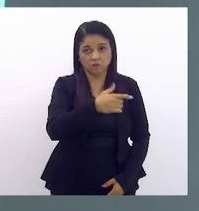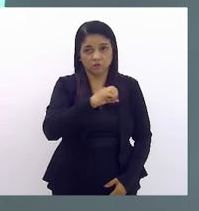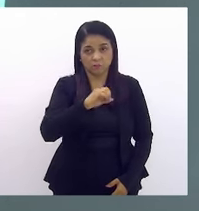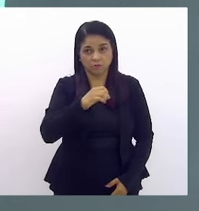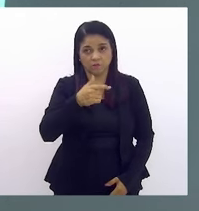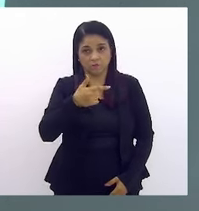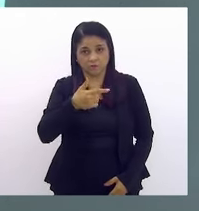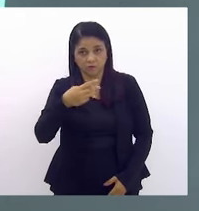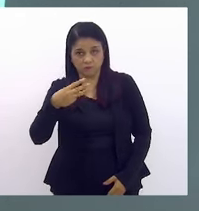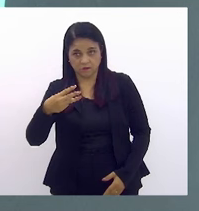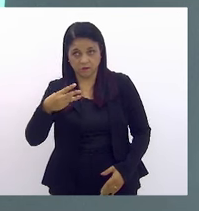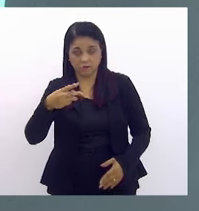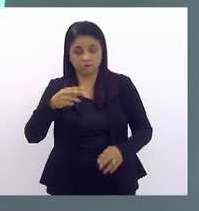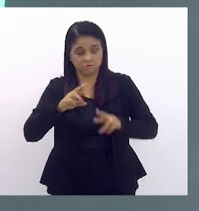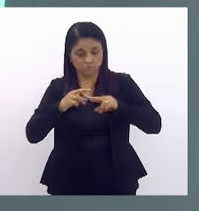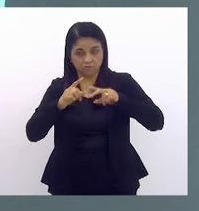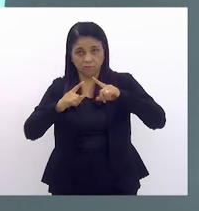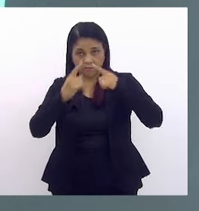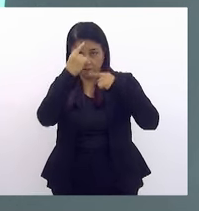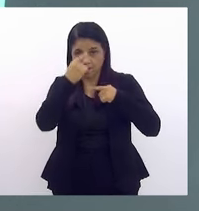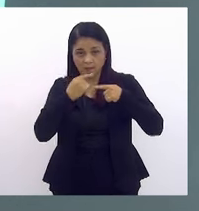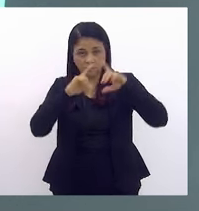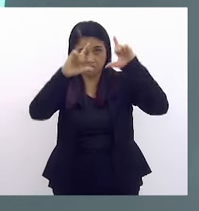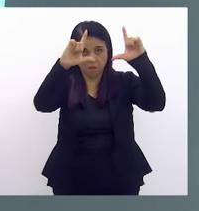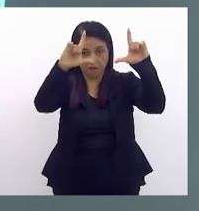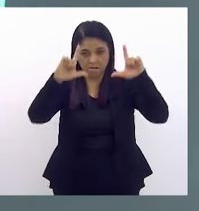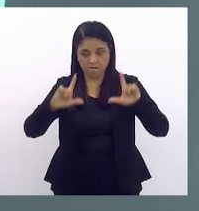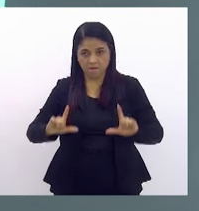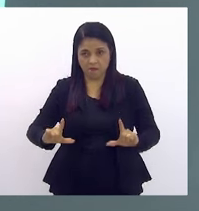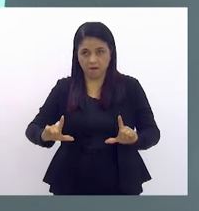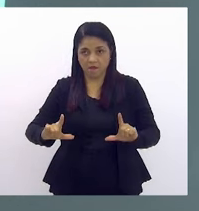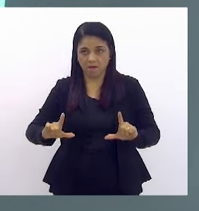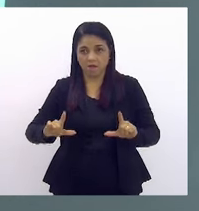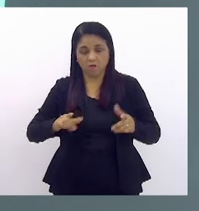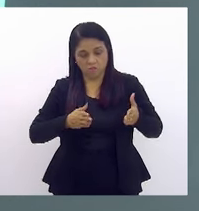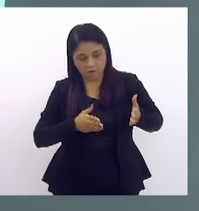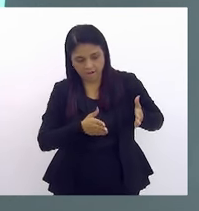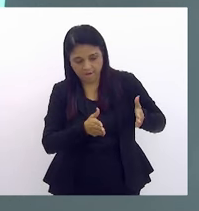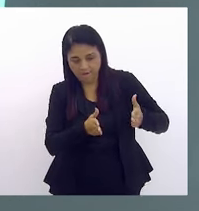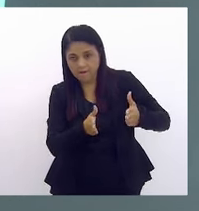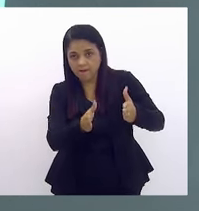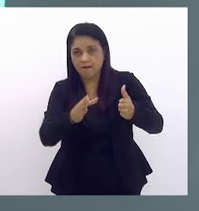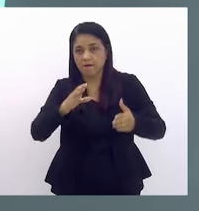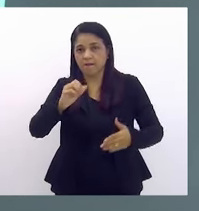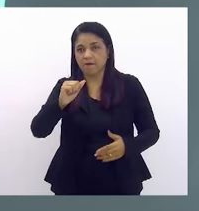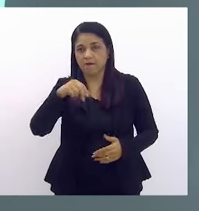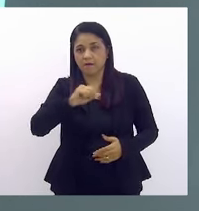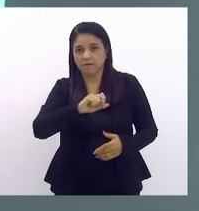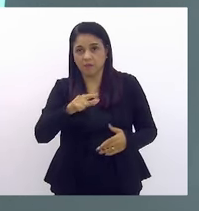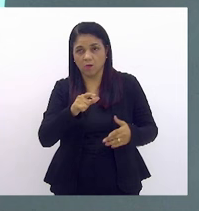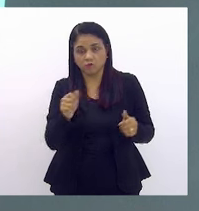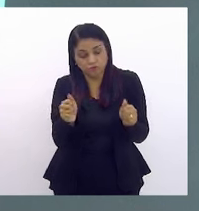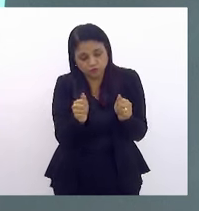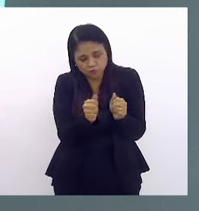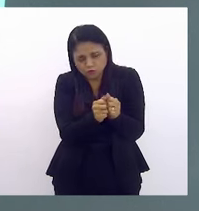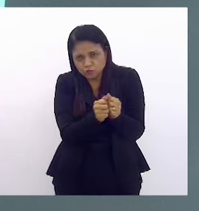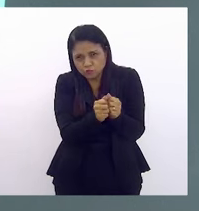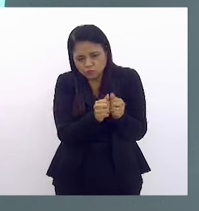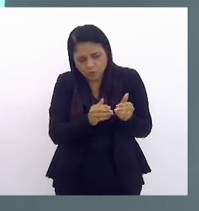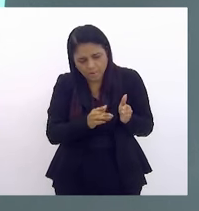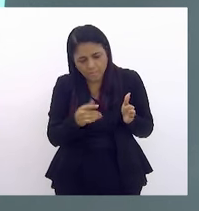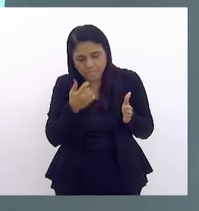2024 e 2023, dá para ver aqui que o canal chegava retinho aqui, juntinho, né?